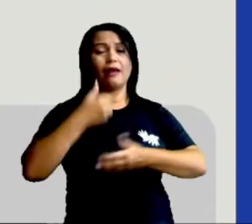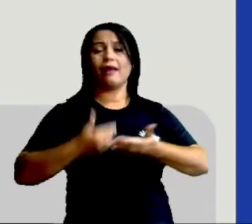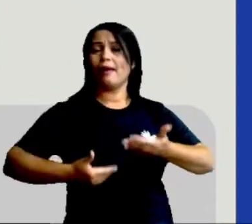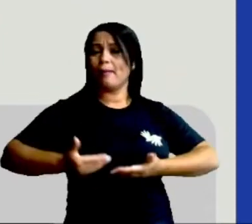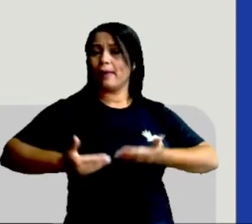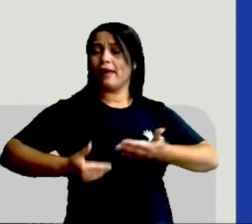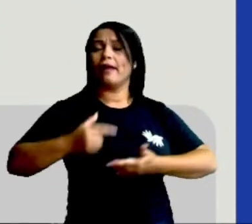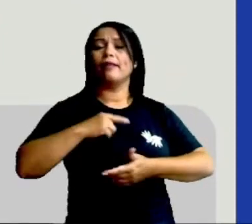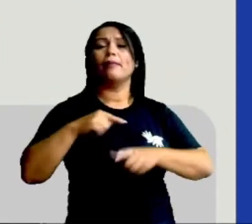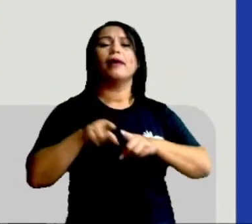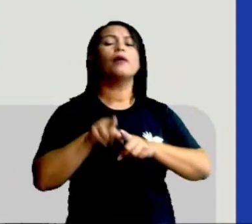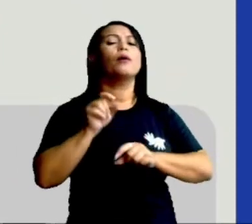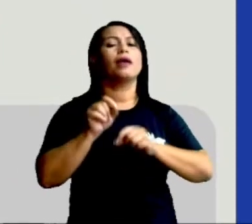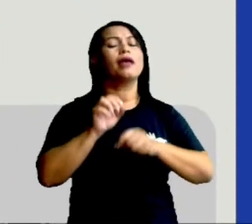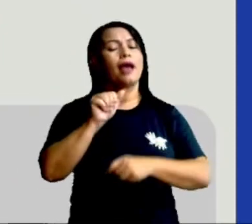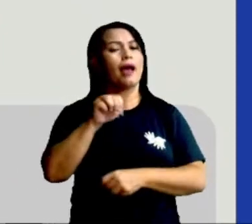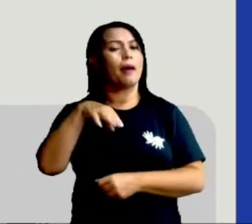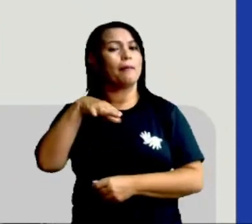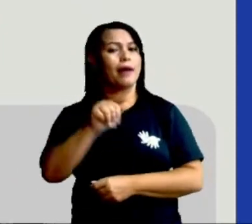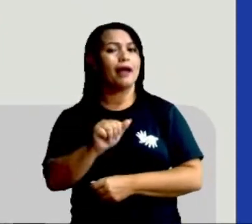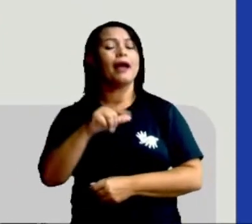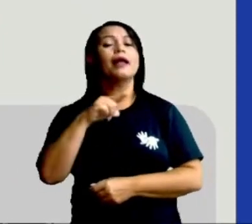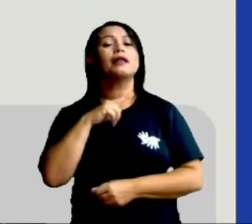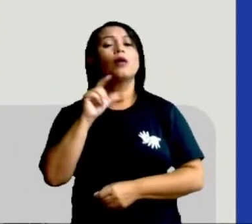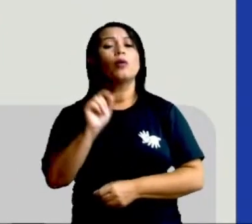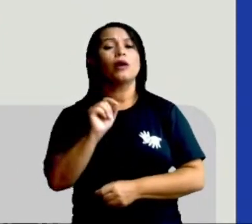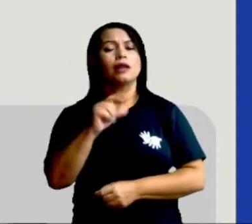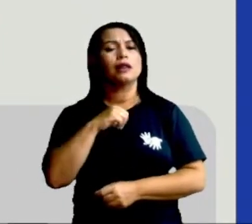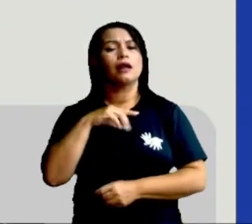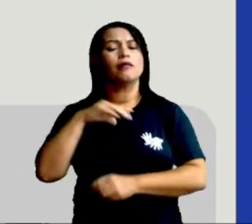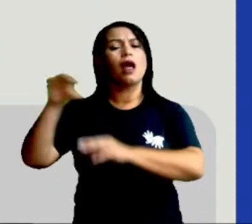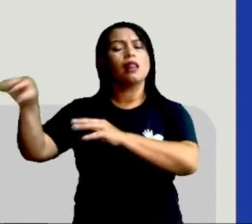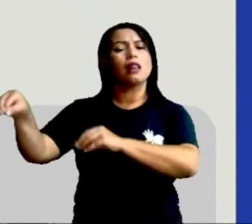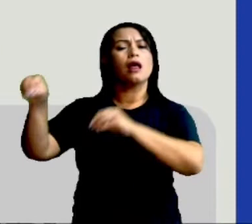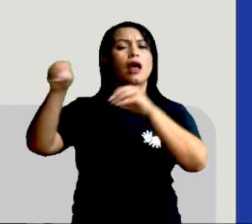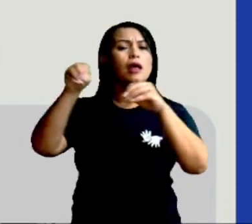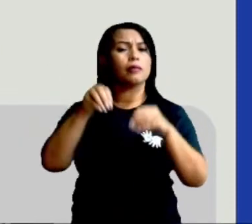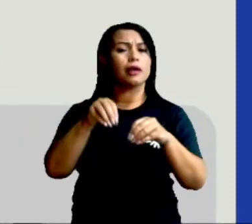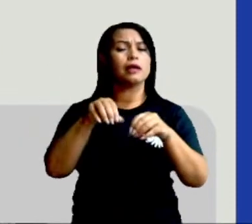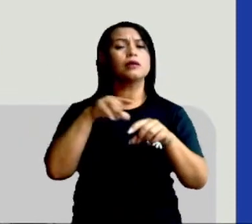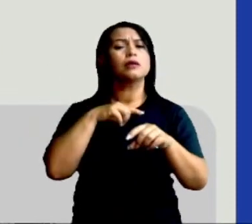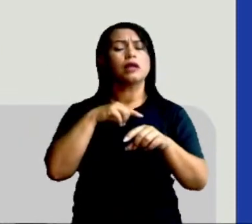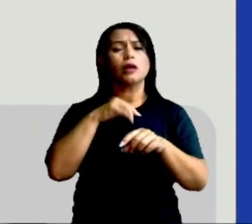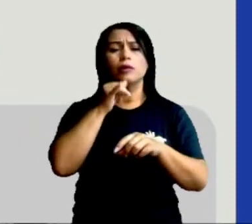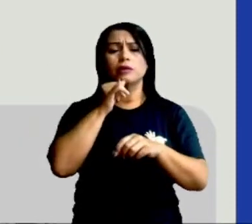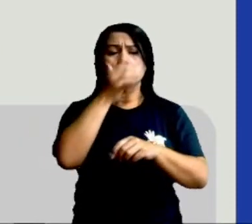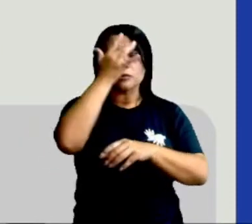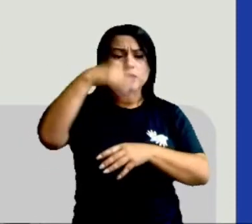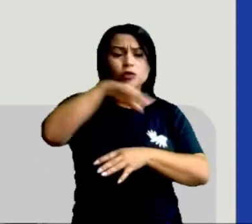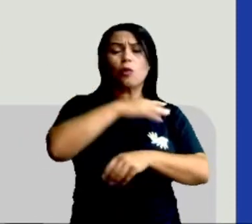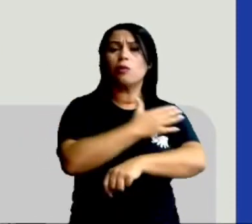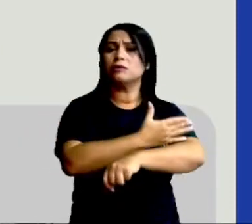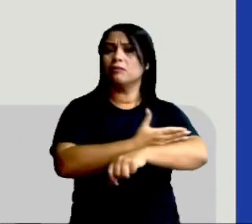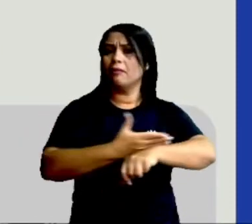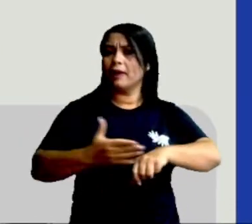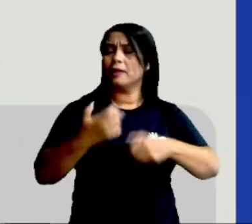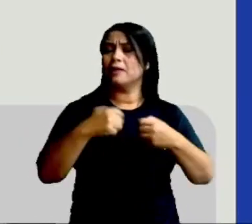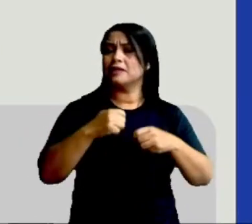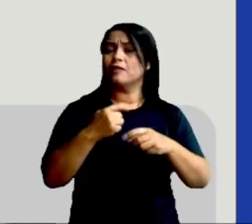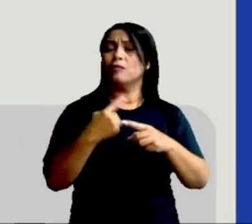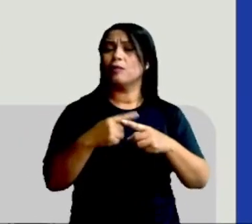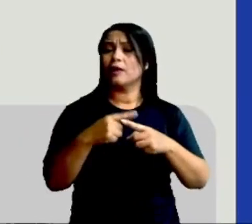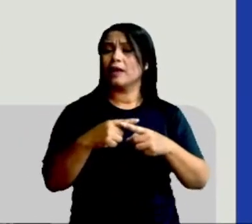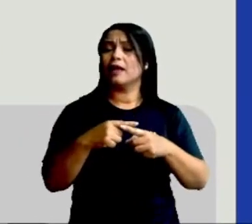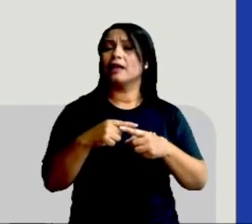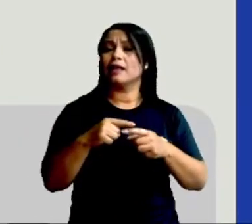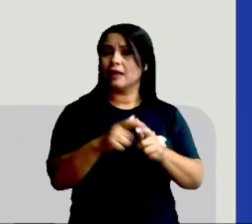na imigração, teve a intenção deliberada de embranquecer a população brasileira, mediante o aumento da população